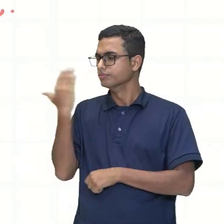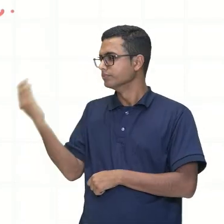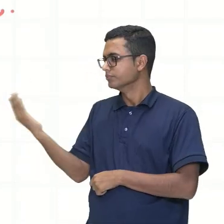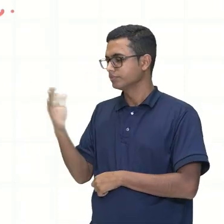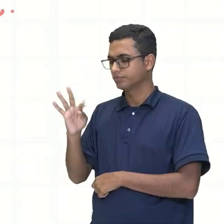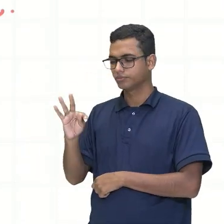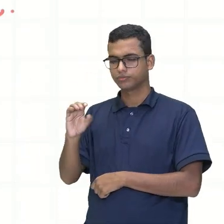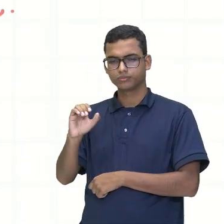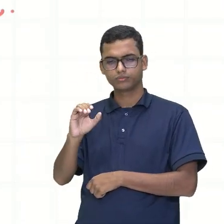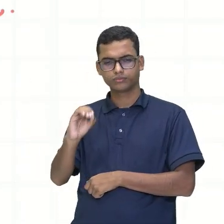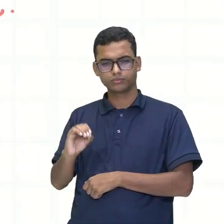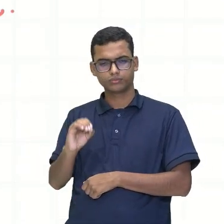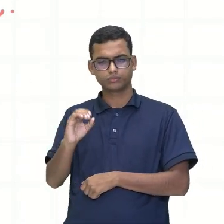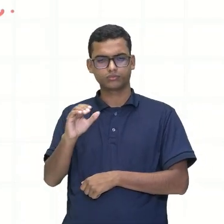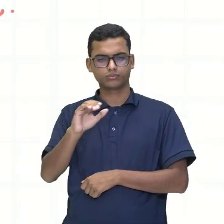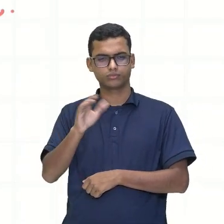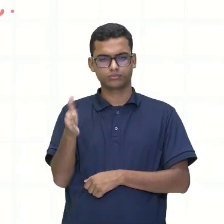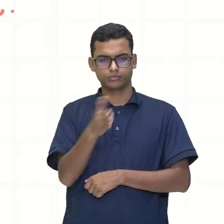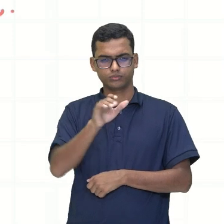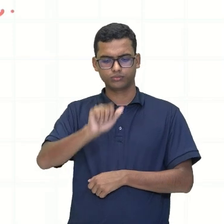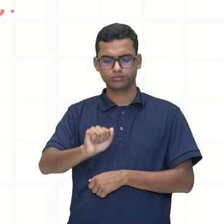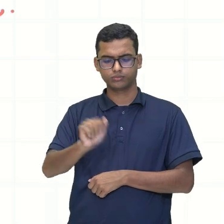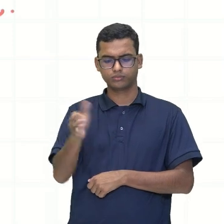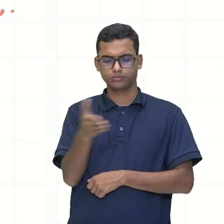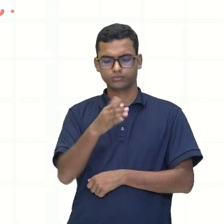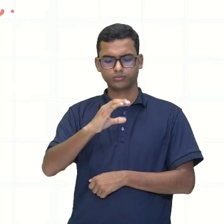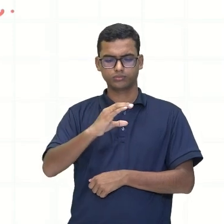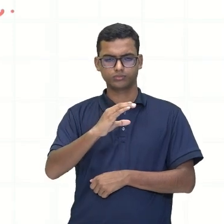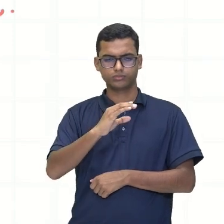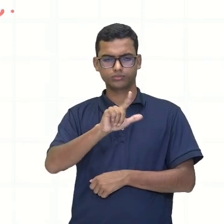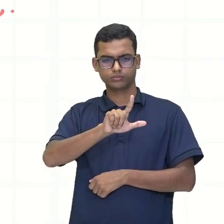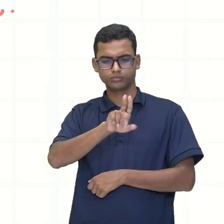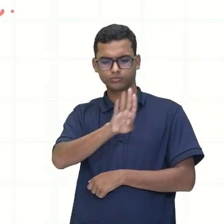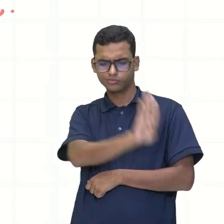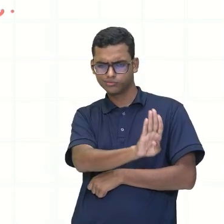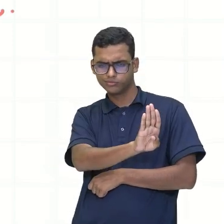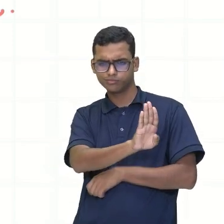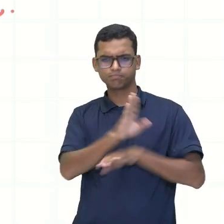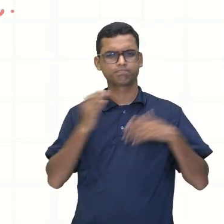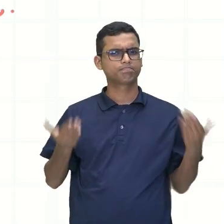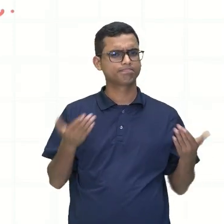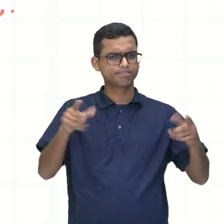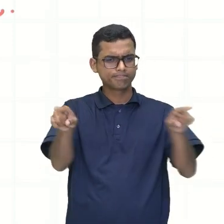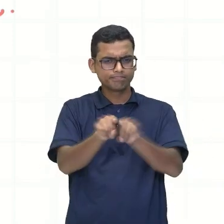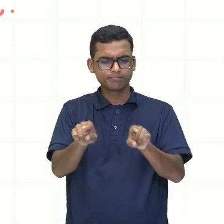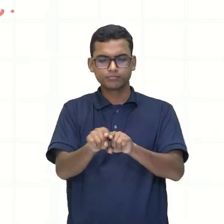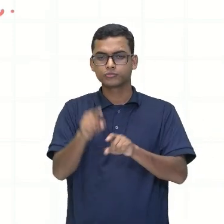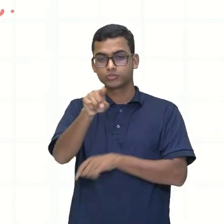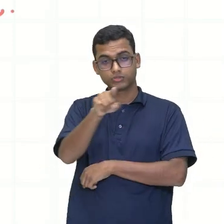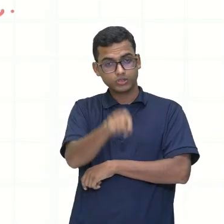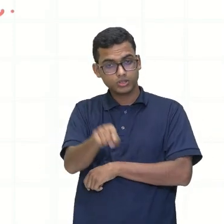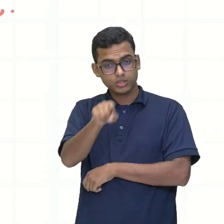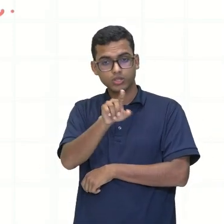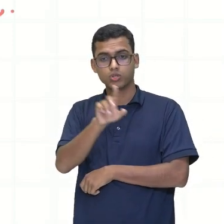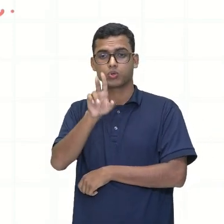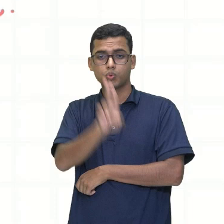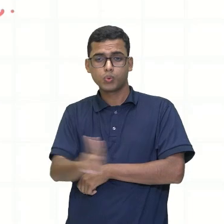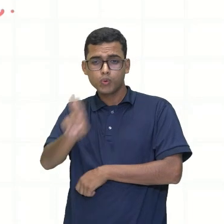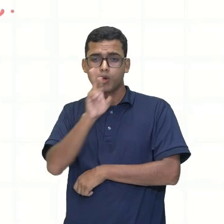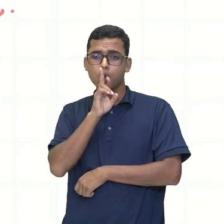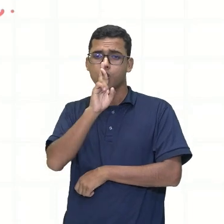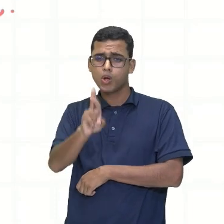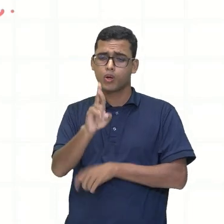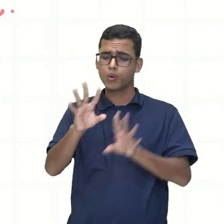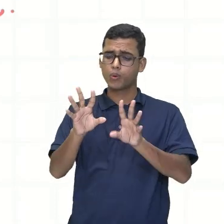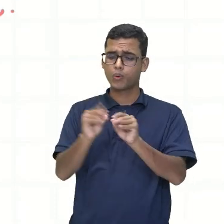dia, eu quero aprender a falar inglês. Vocês vão utilizar respostas curtas, tá? Nada de